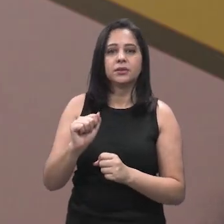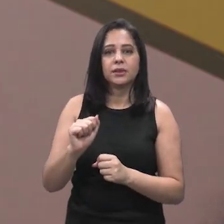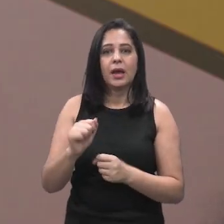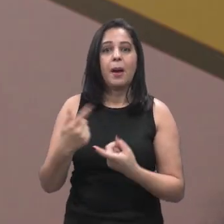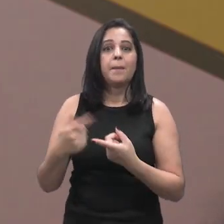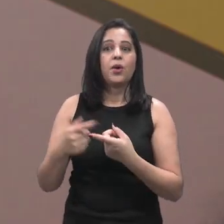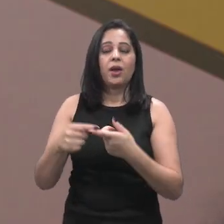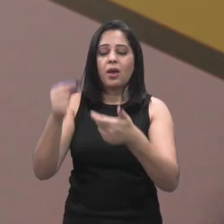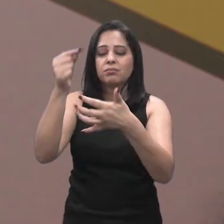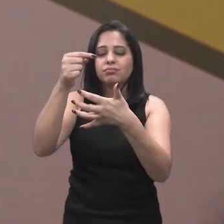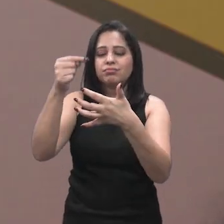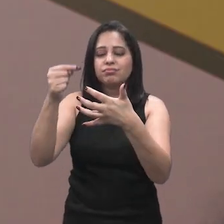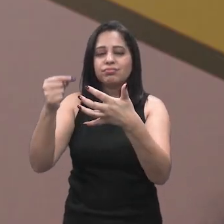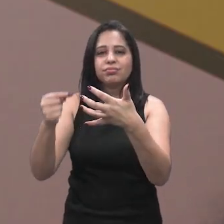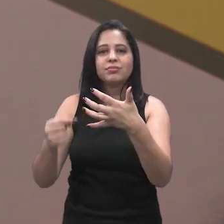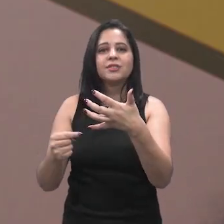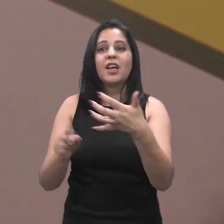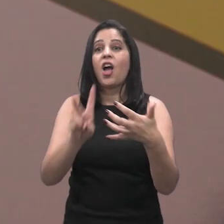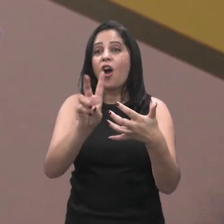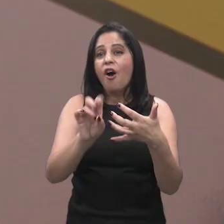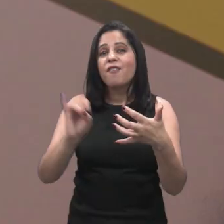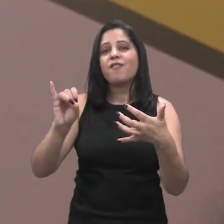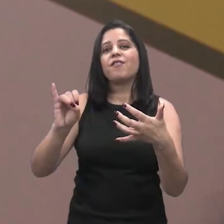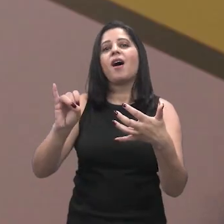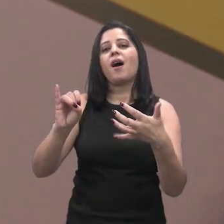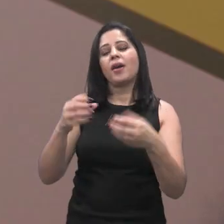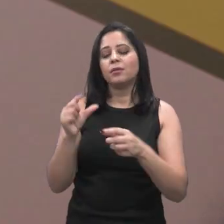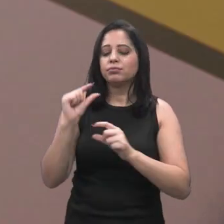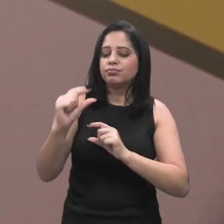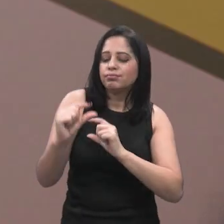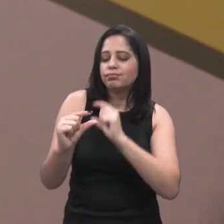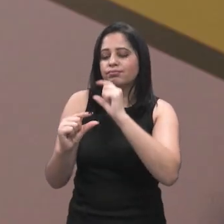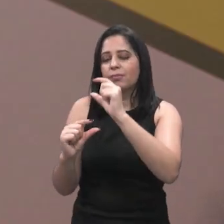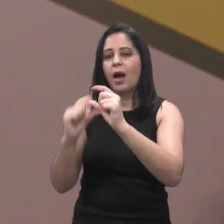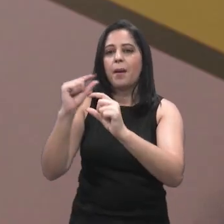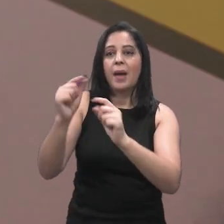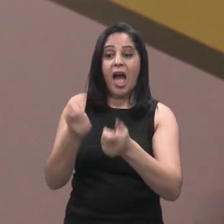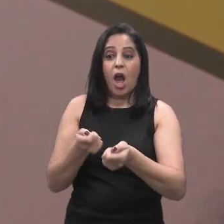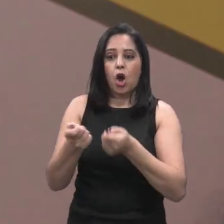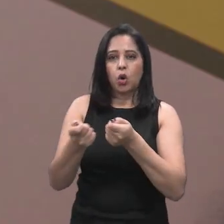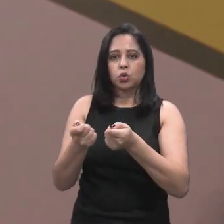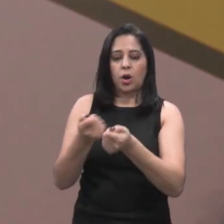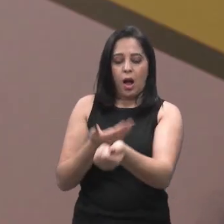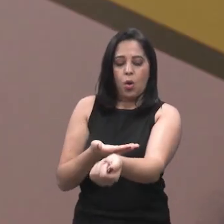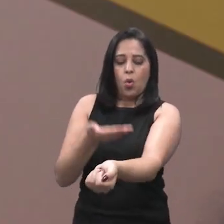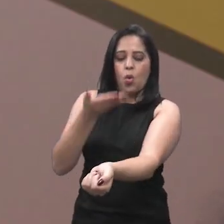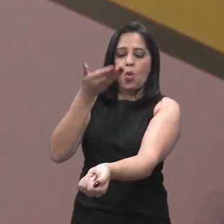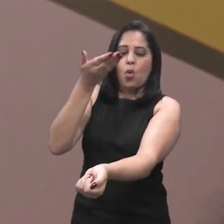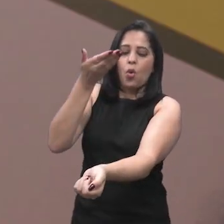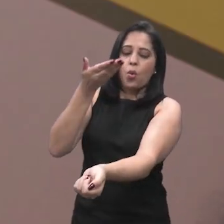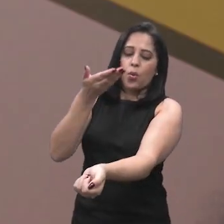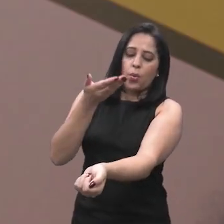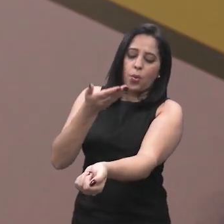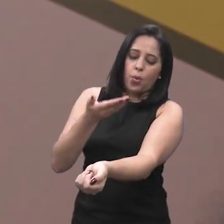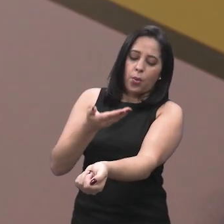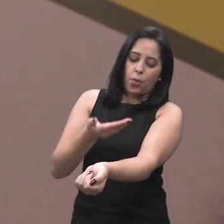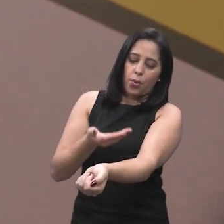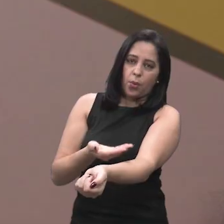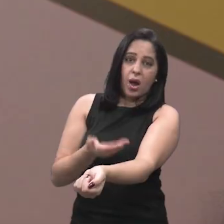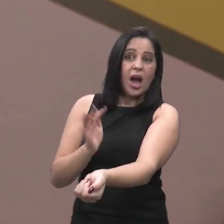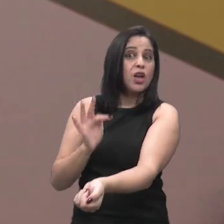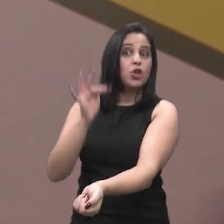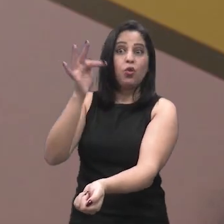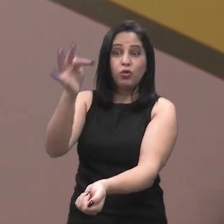minutinhos, no mínimo 150 minutos. Pode ser caminhar na praça. Isso são coisas que você vai conseguir